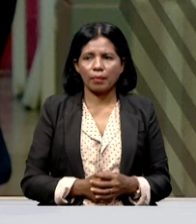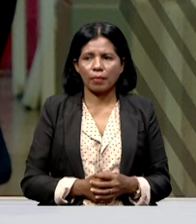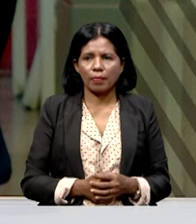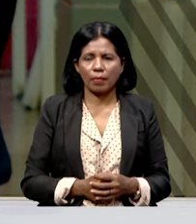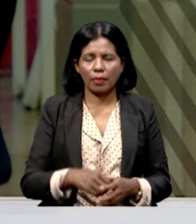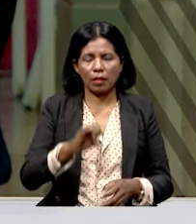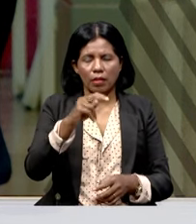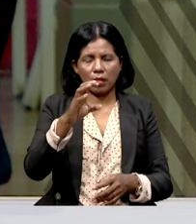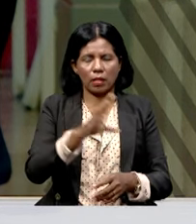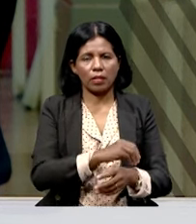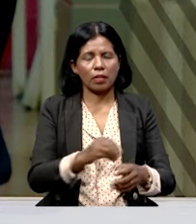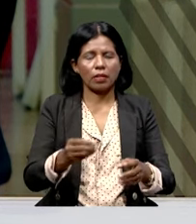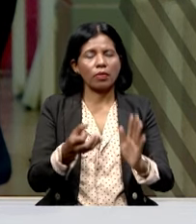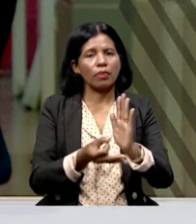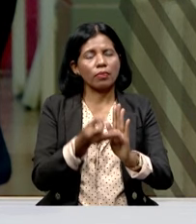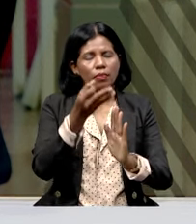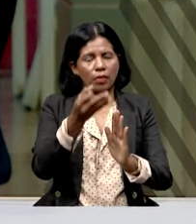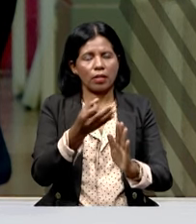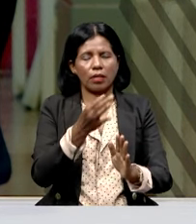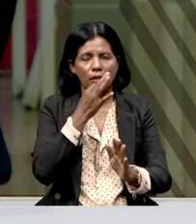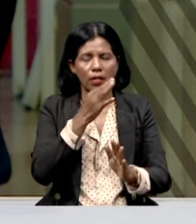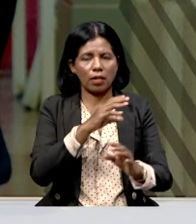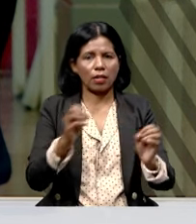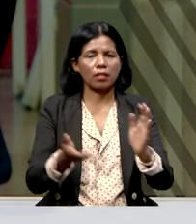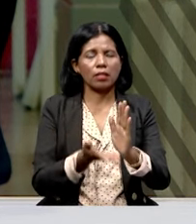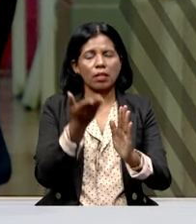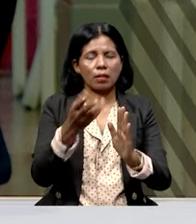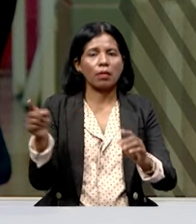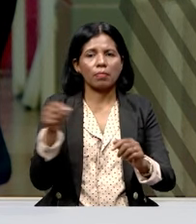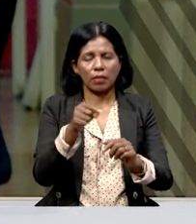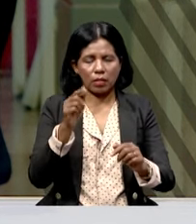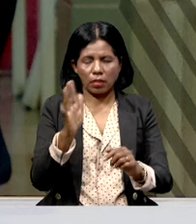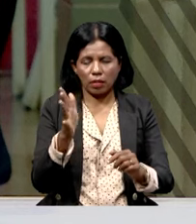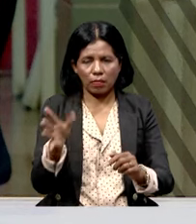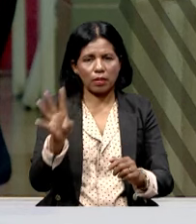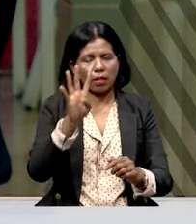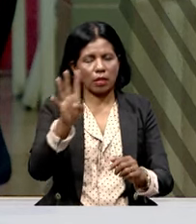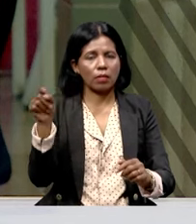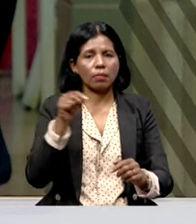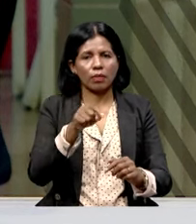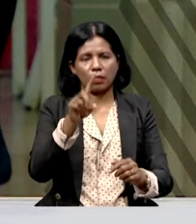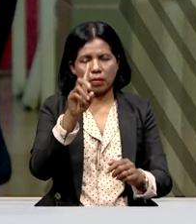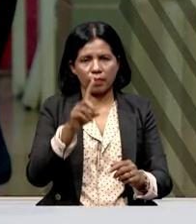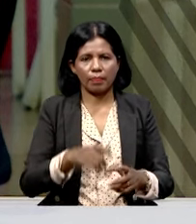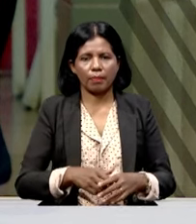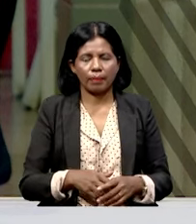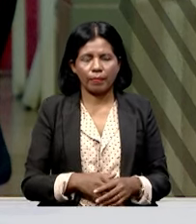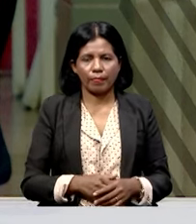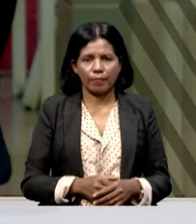Índice de precio consumidor han no bebidas las alcohólicas, 7% limano resenhat punto ira.